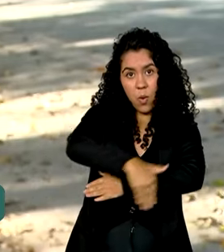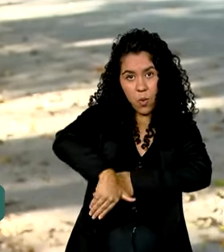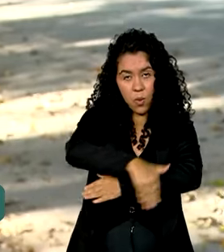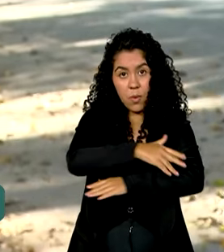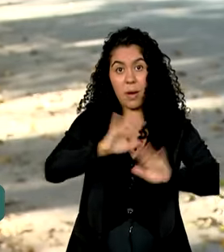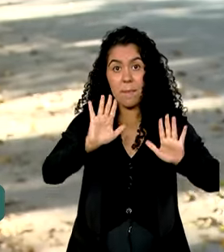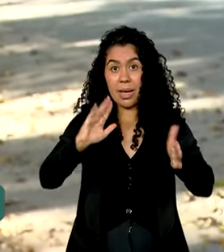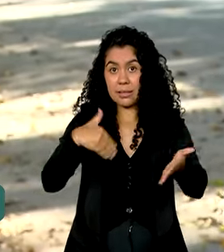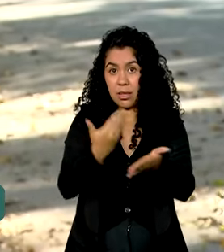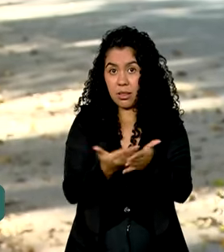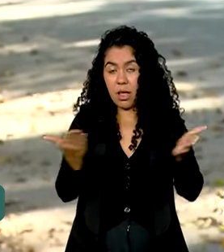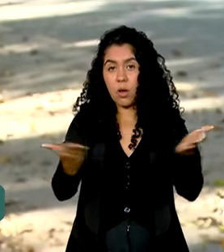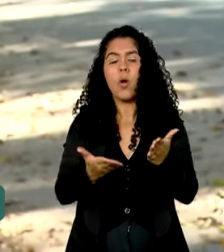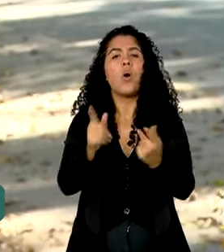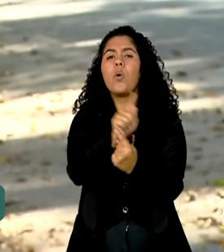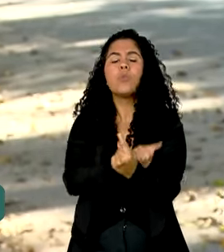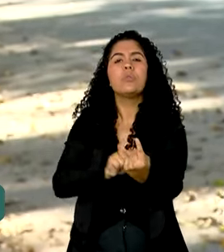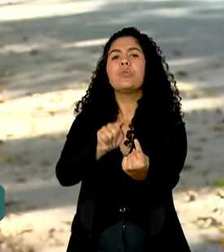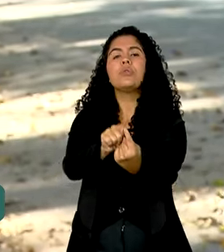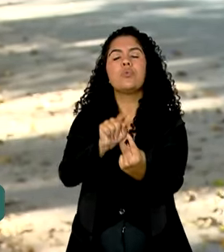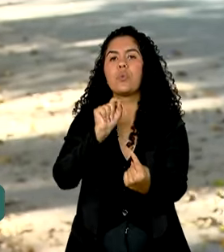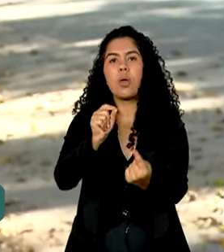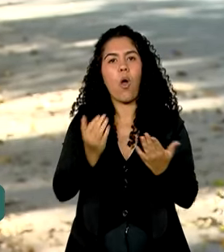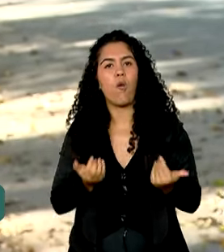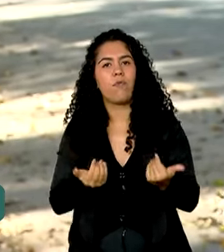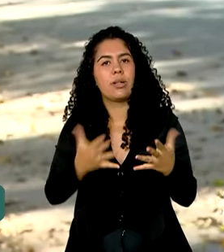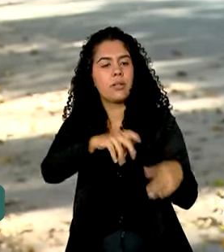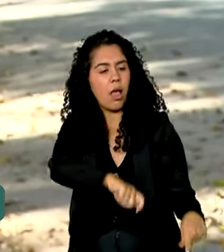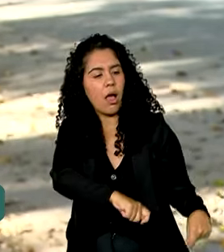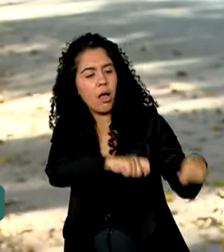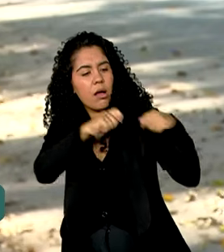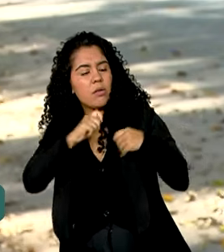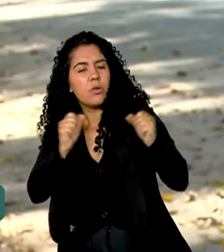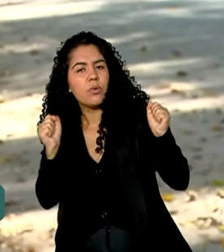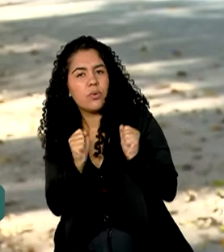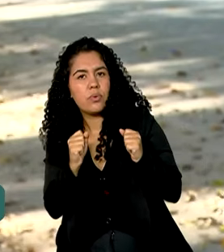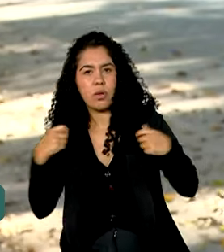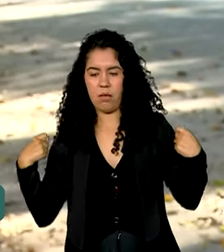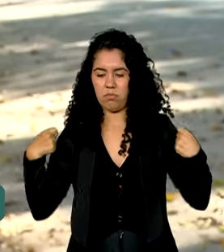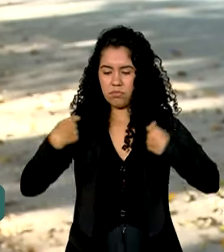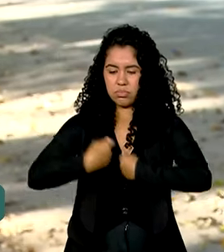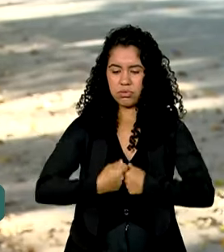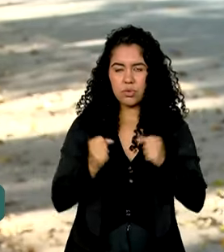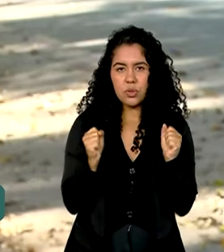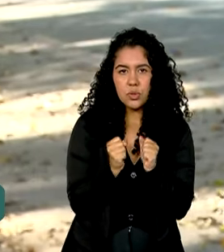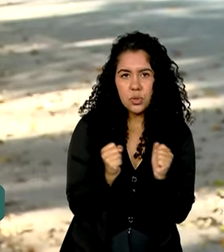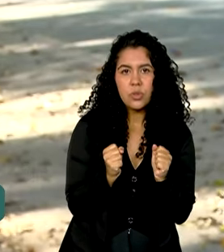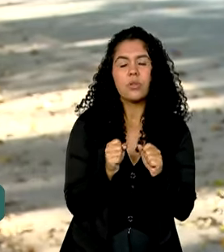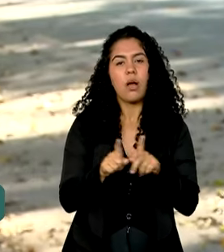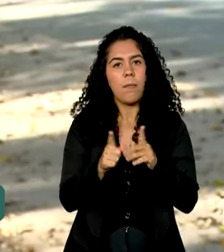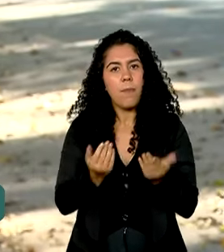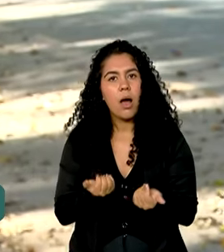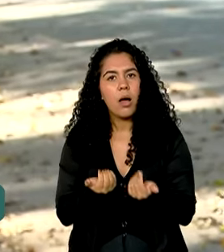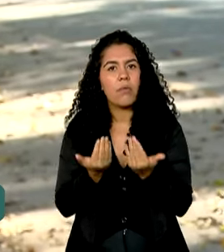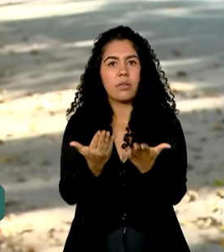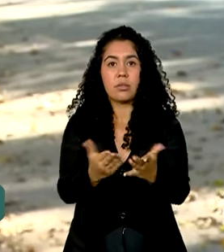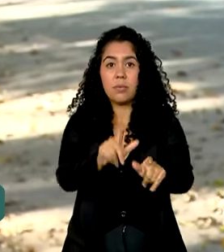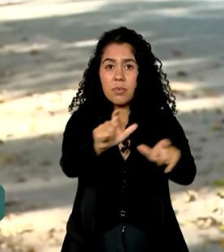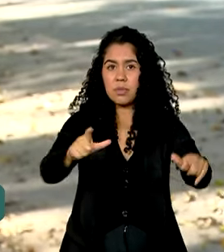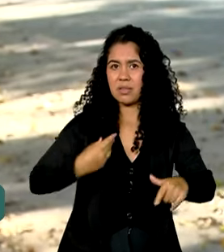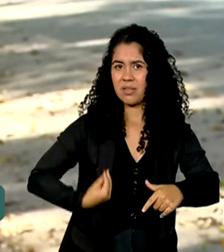primeiro momento, o objetivo é oferecer cobertores e agasalhos a essa população para socorrer proteger do frio